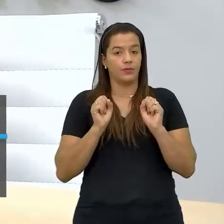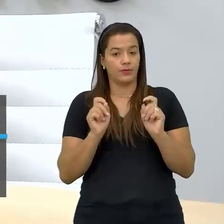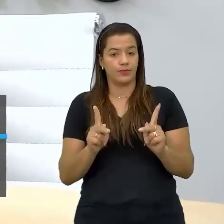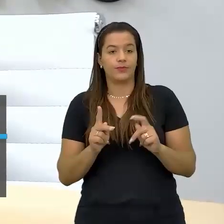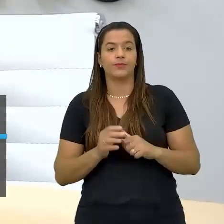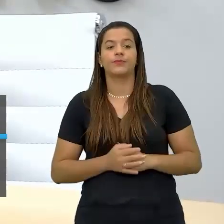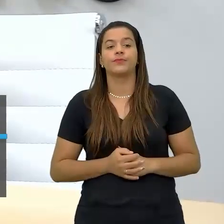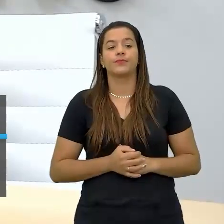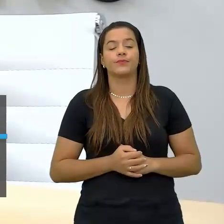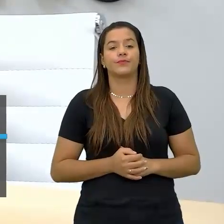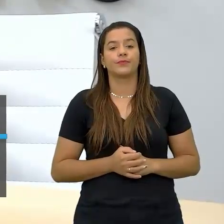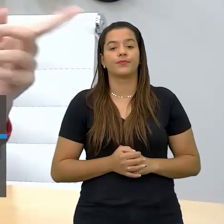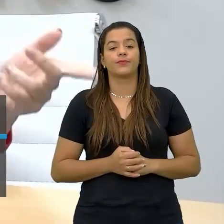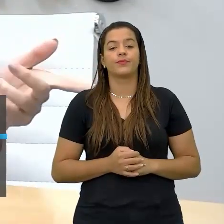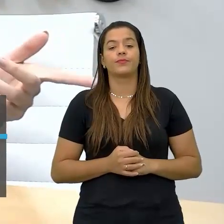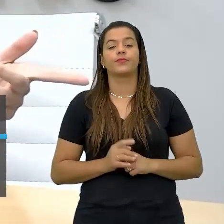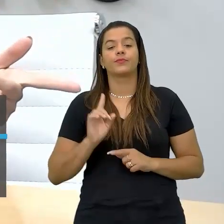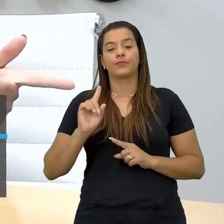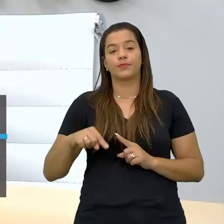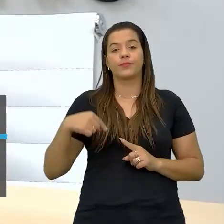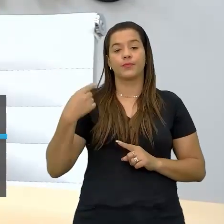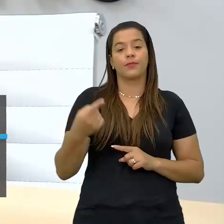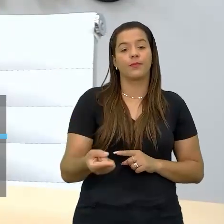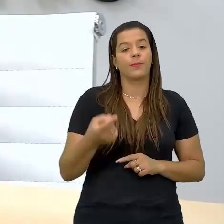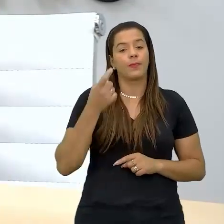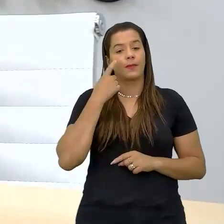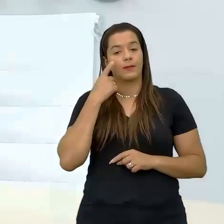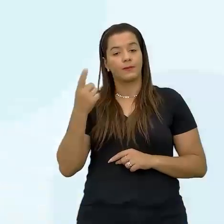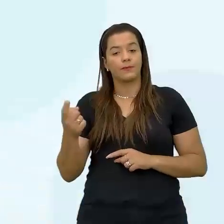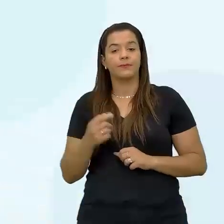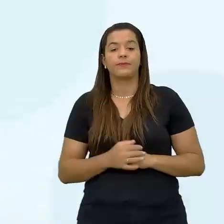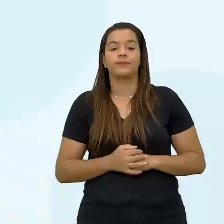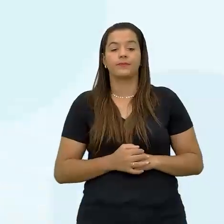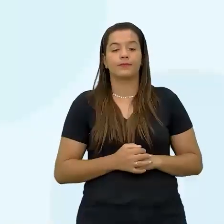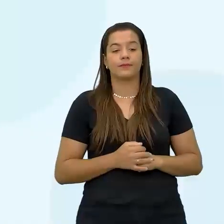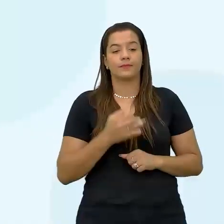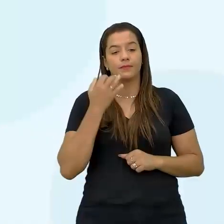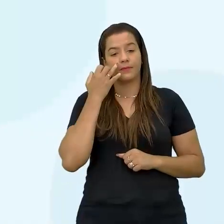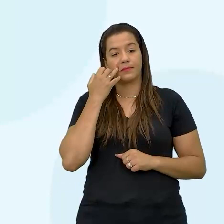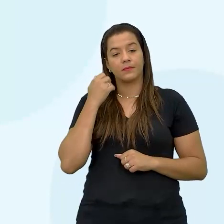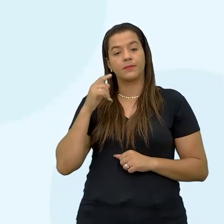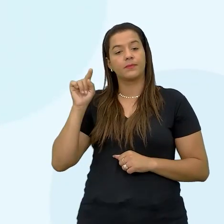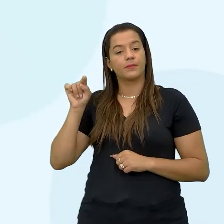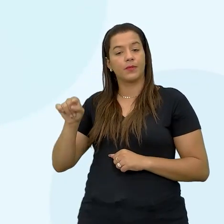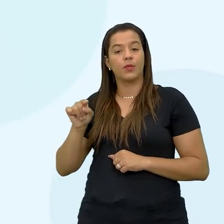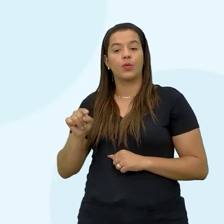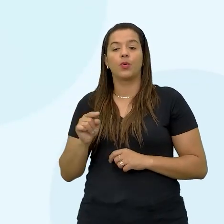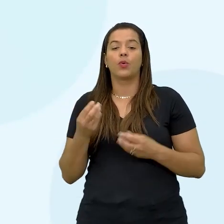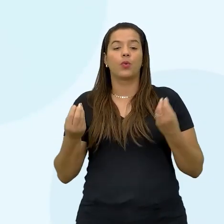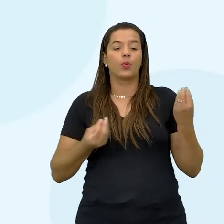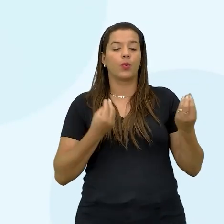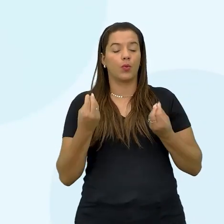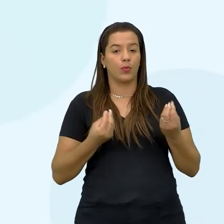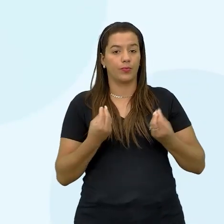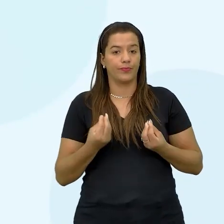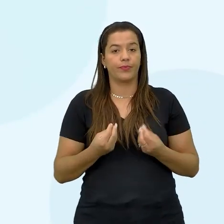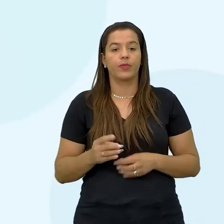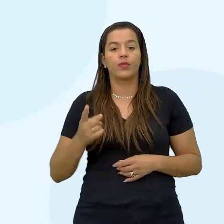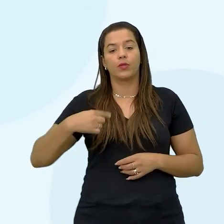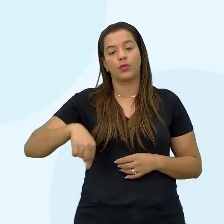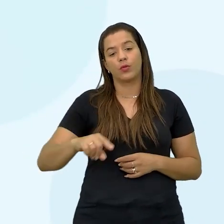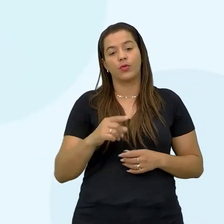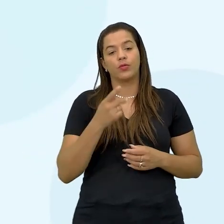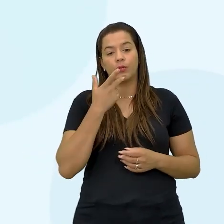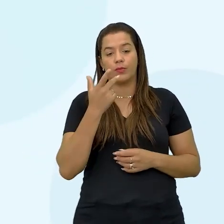Em seguida, a gente vai falar um pouquinho, então, sobre a palavra curador, é isso? Curadoria educacional, né? Já que a gente está falando